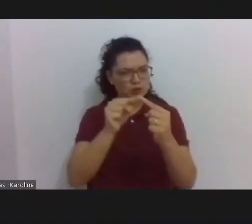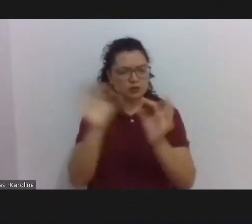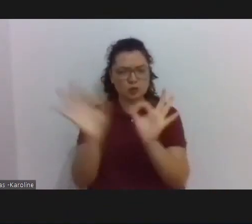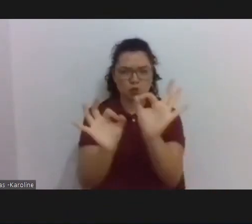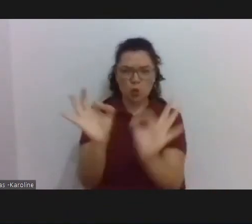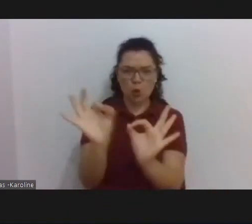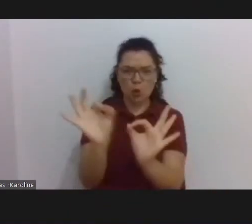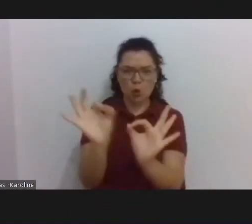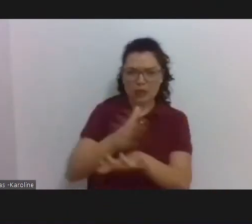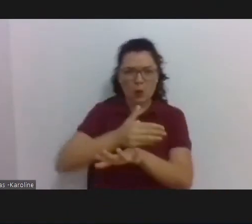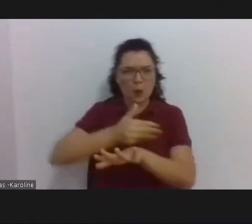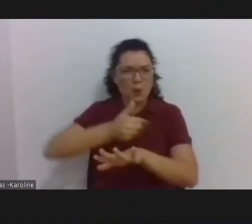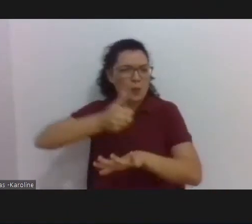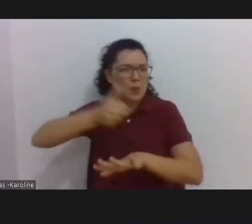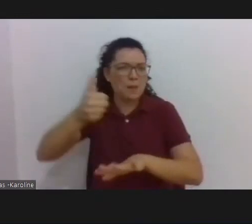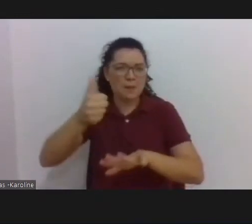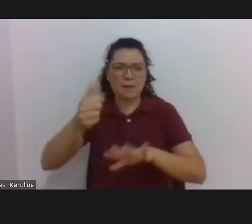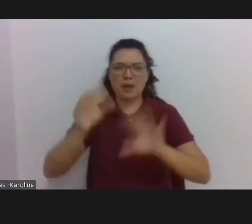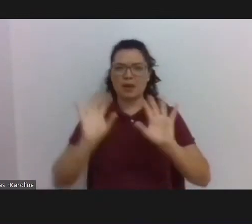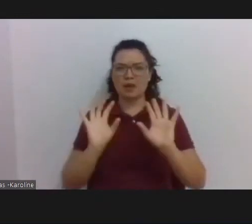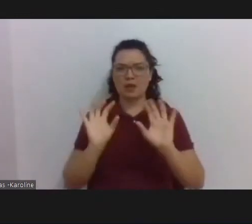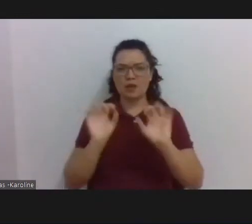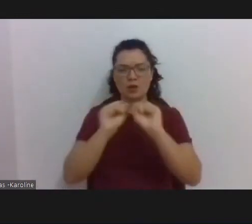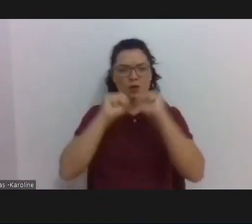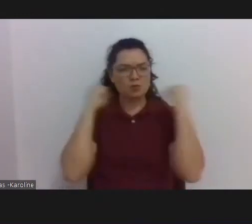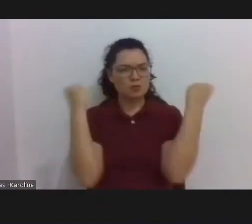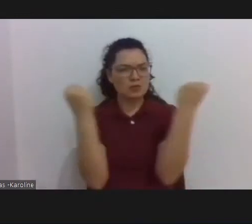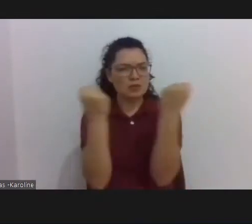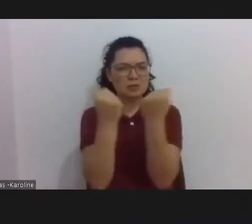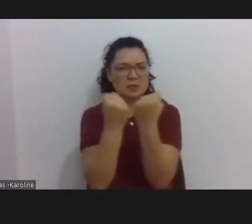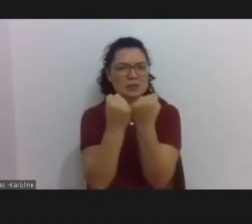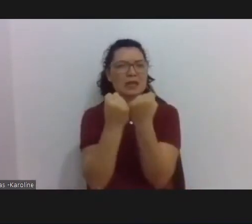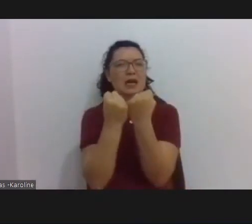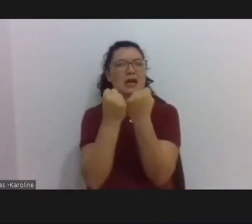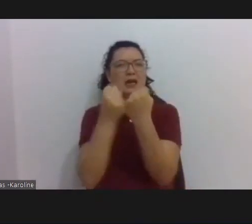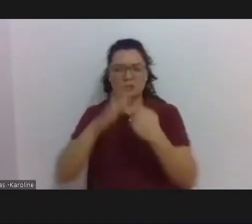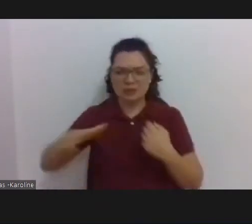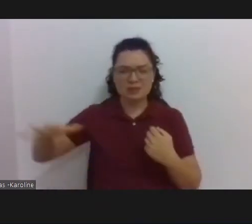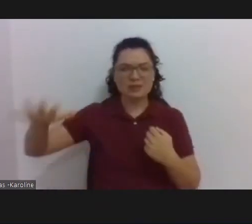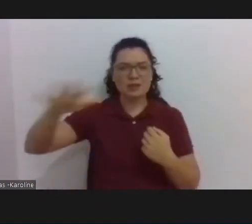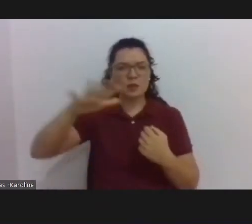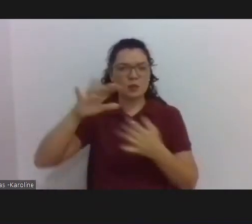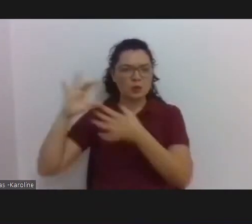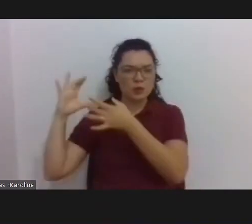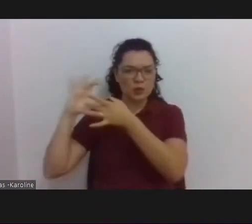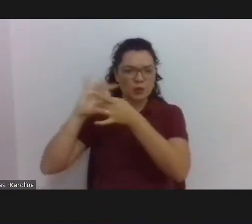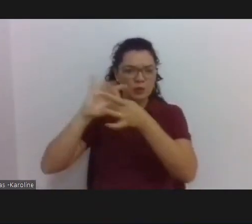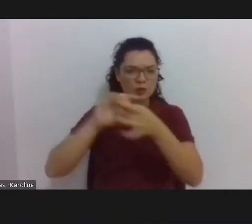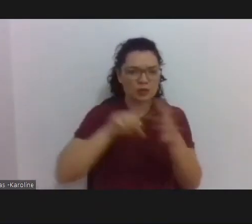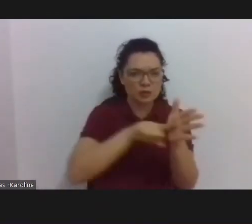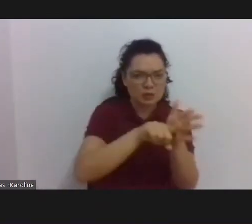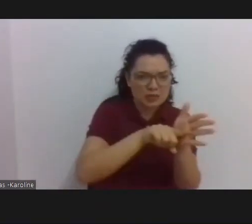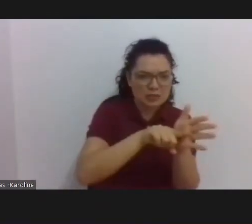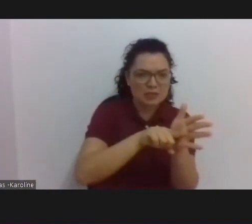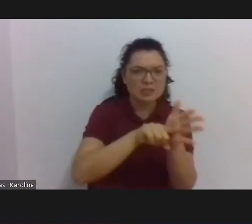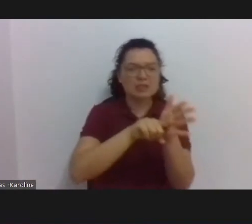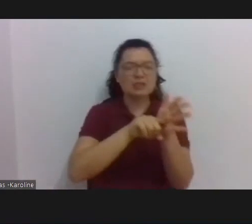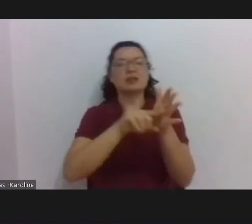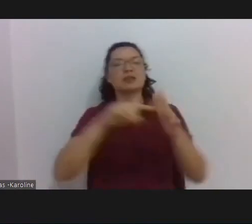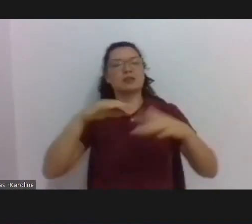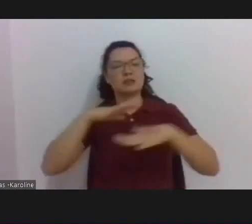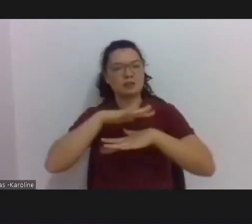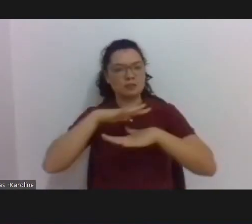no atual contexto de desvalorização da pesquisa e da pós-graduação em arquitetura e urbanismo e de desprestígio da